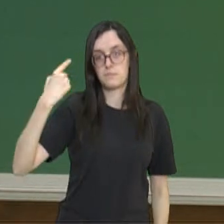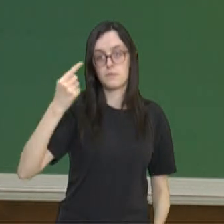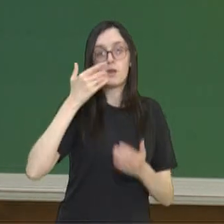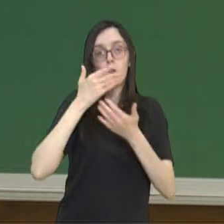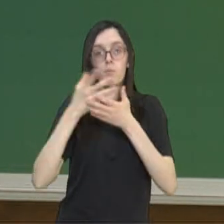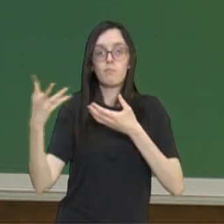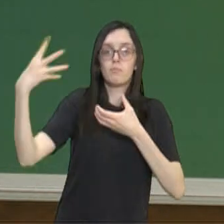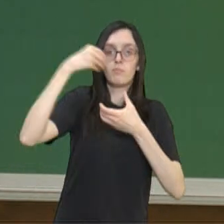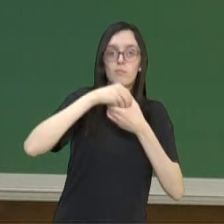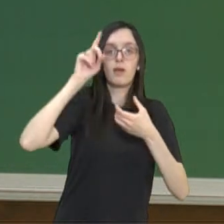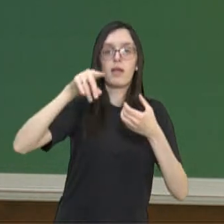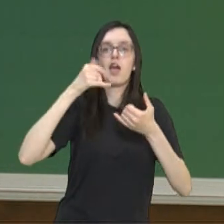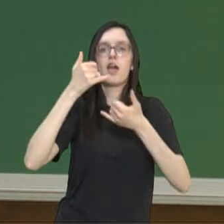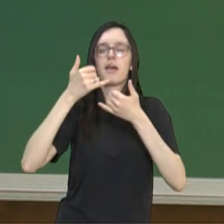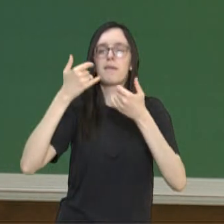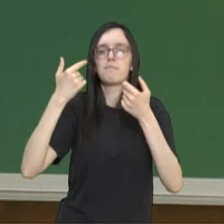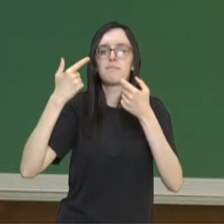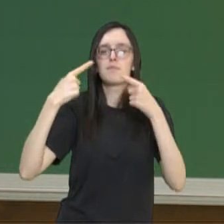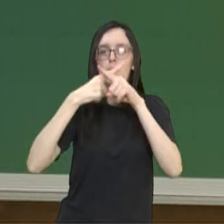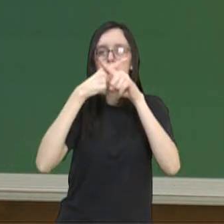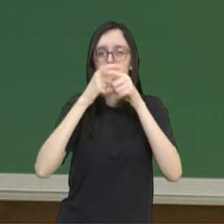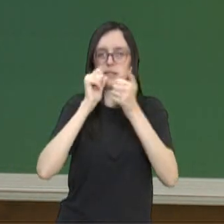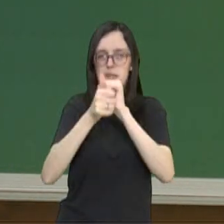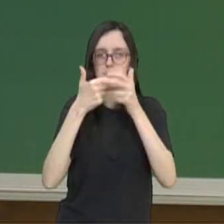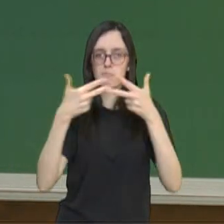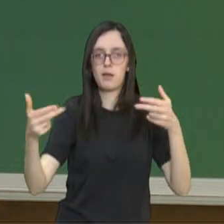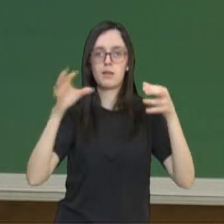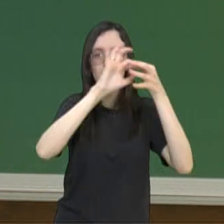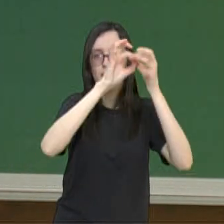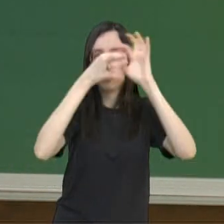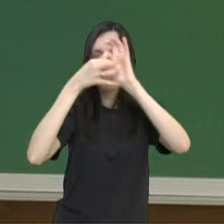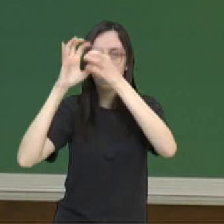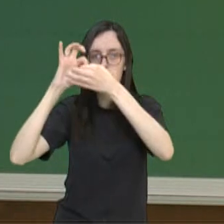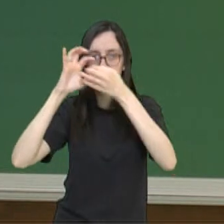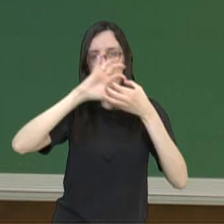disso, o futebol feminino cresceu muito e a FIFA passou a organizar os eventos